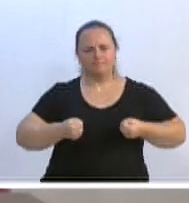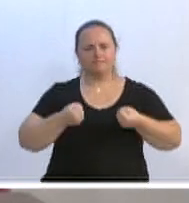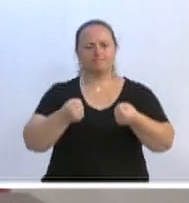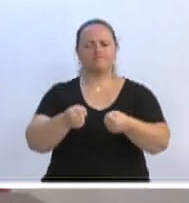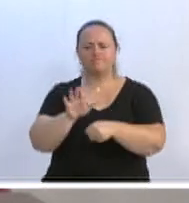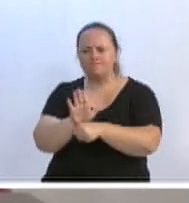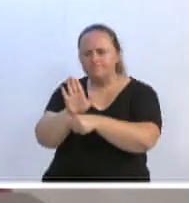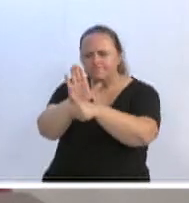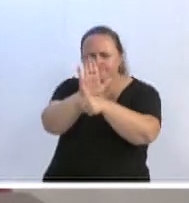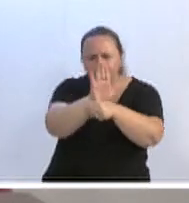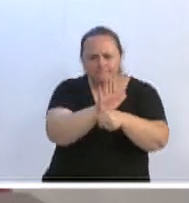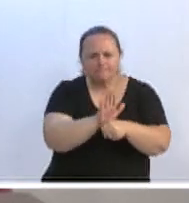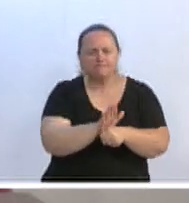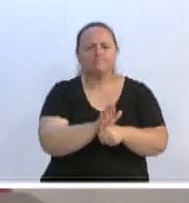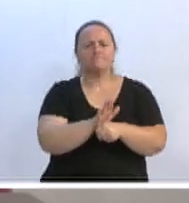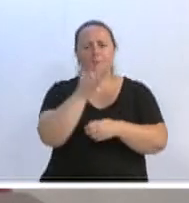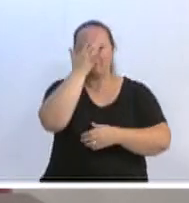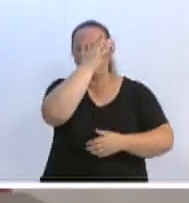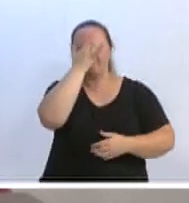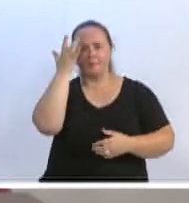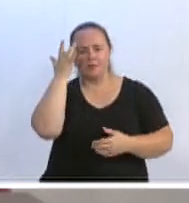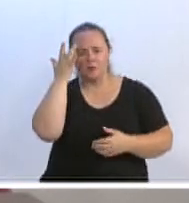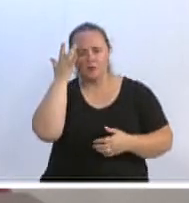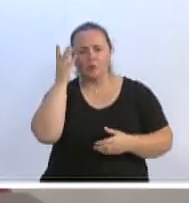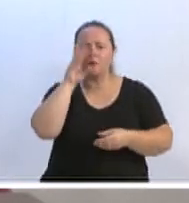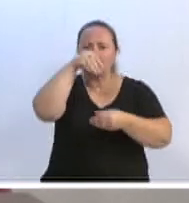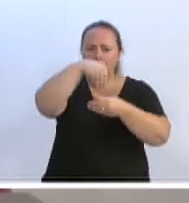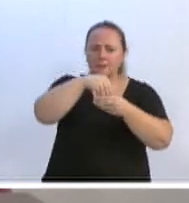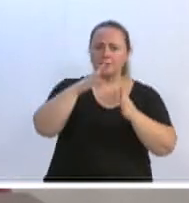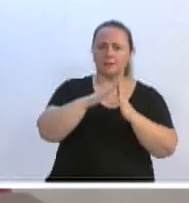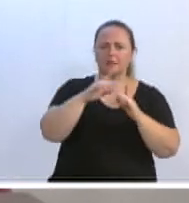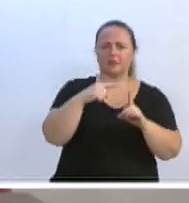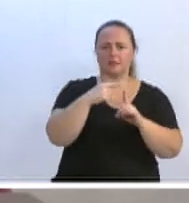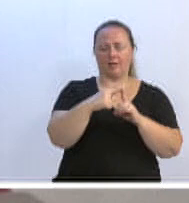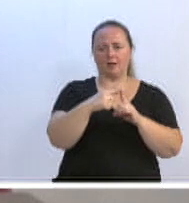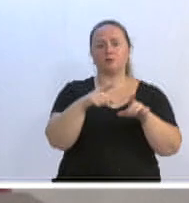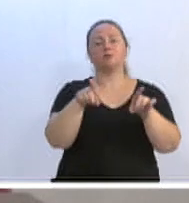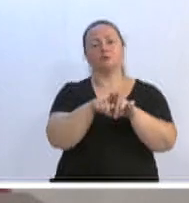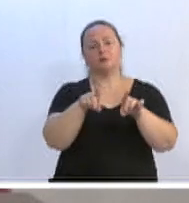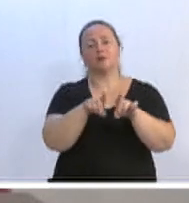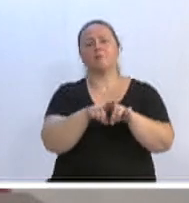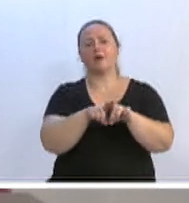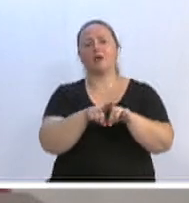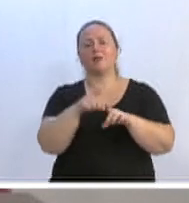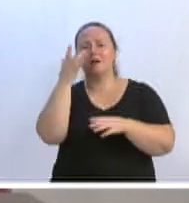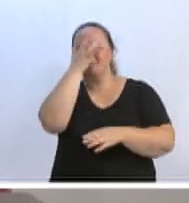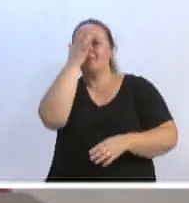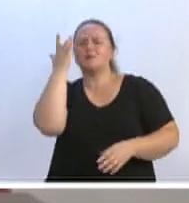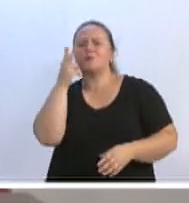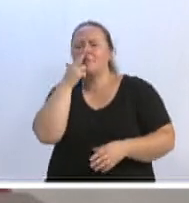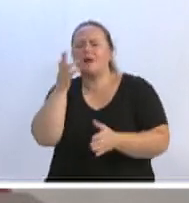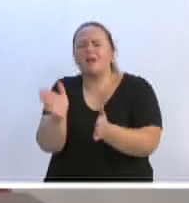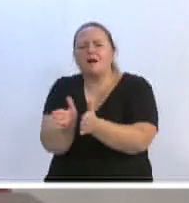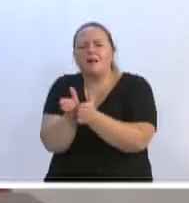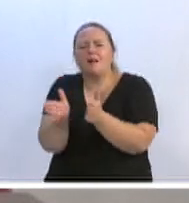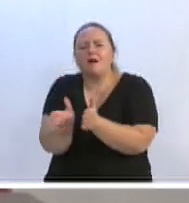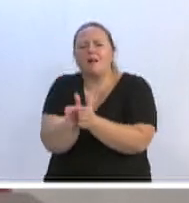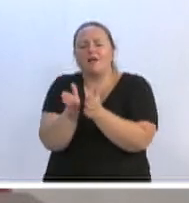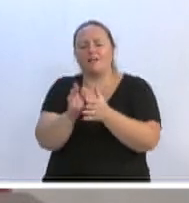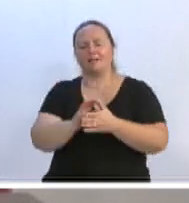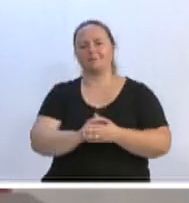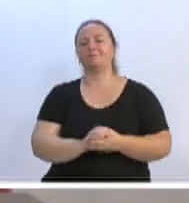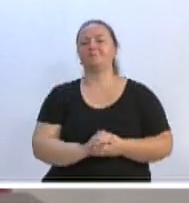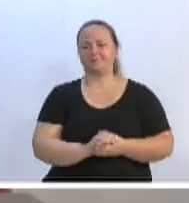membros e da população carente de um modo geral. Através da Fundação Manuel dos Passos